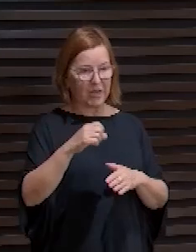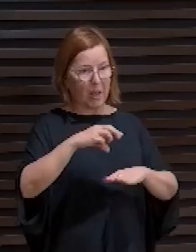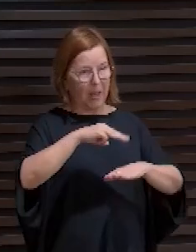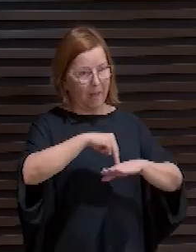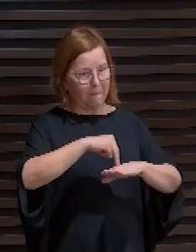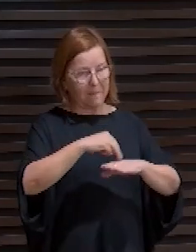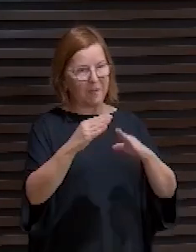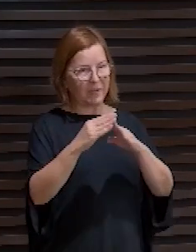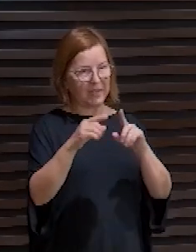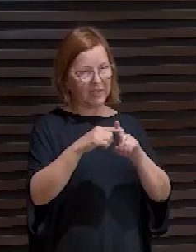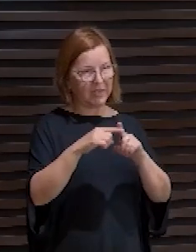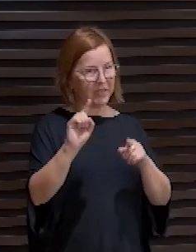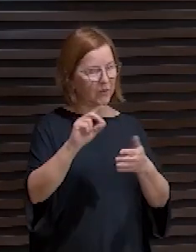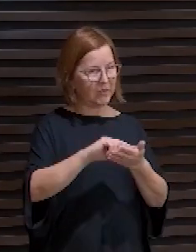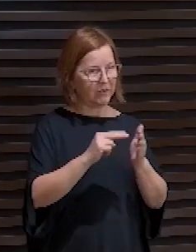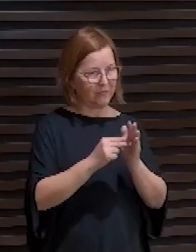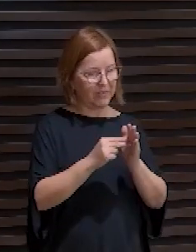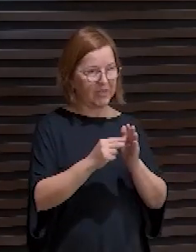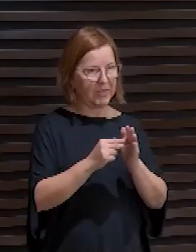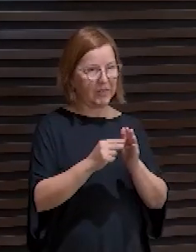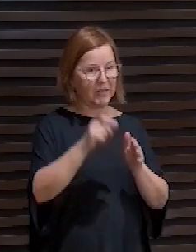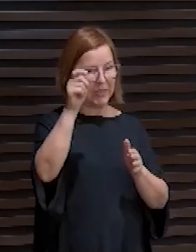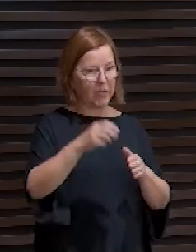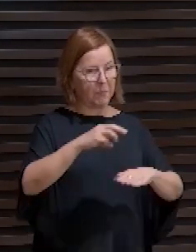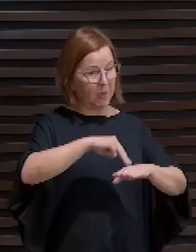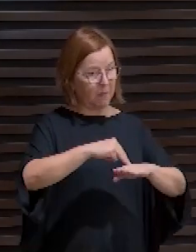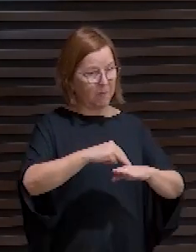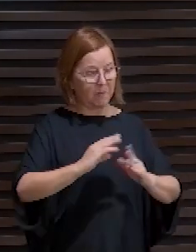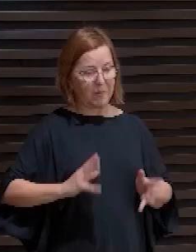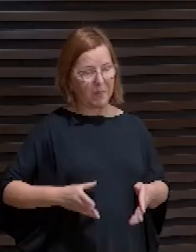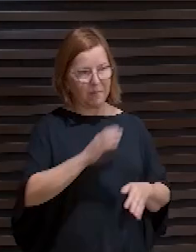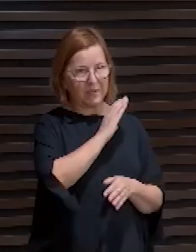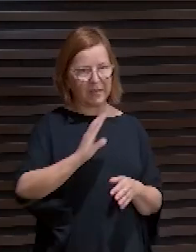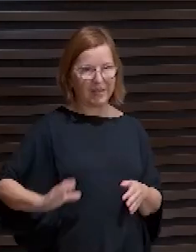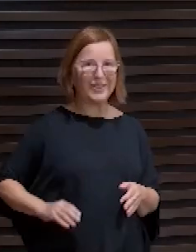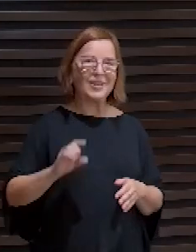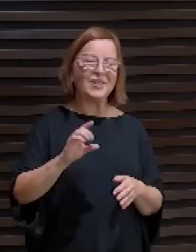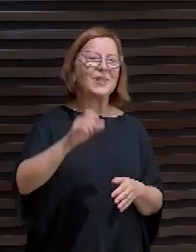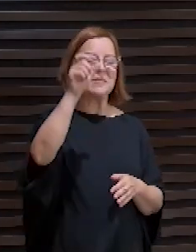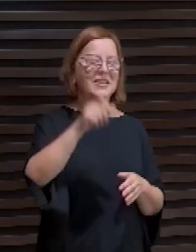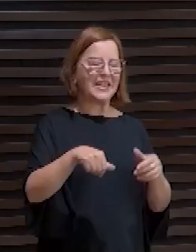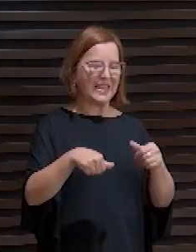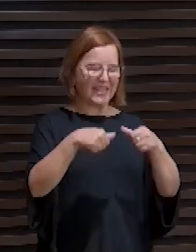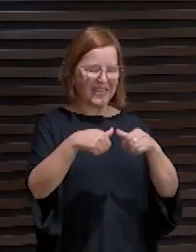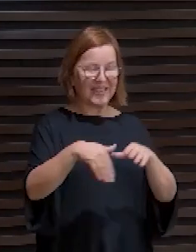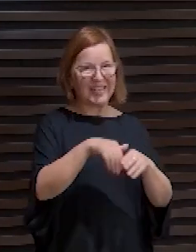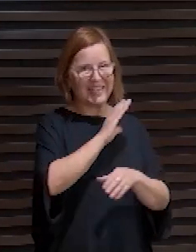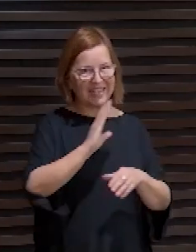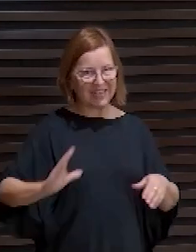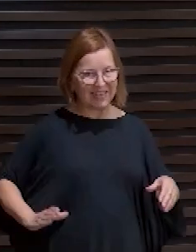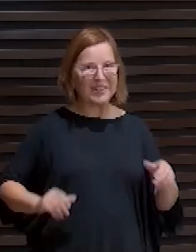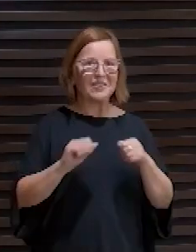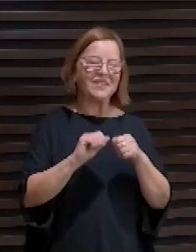não quer dizer ser membro do corpo de Cristo. Somente o que está em Cristo faz parte da